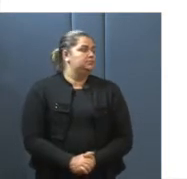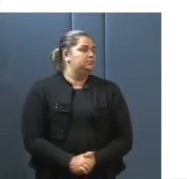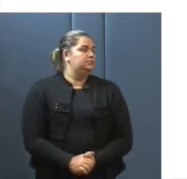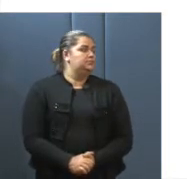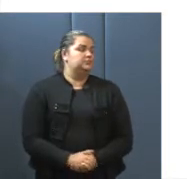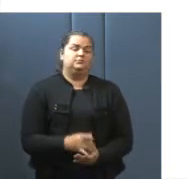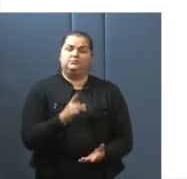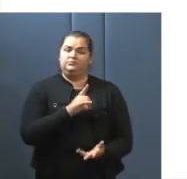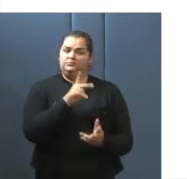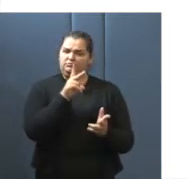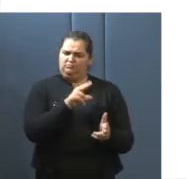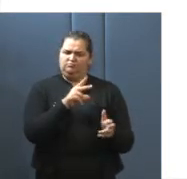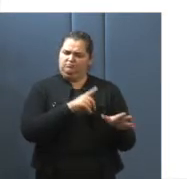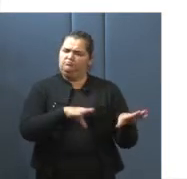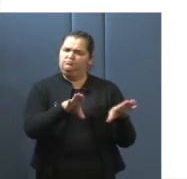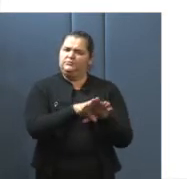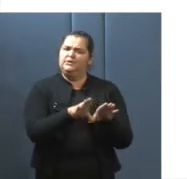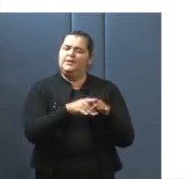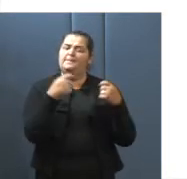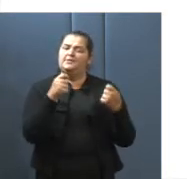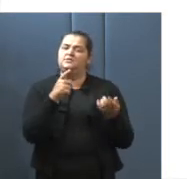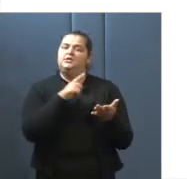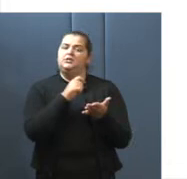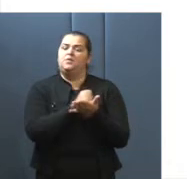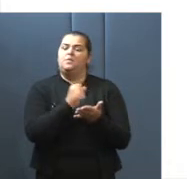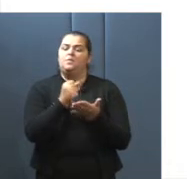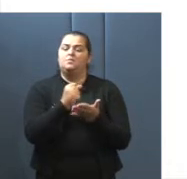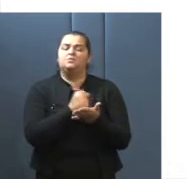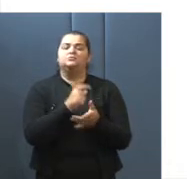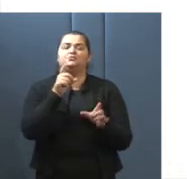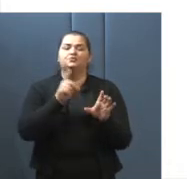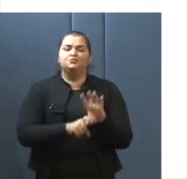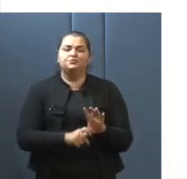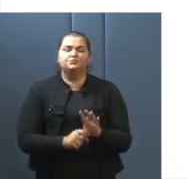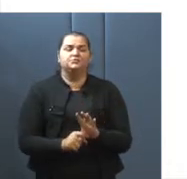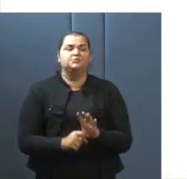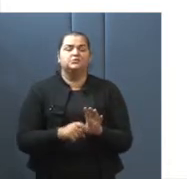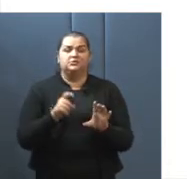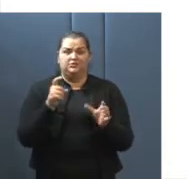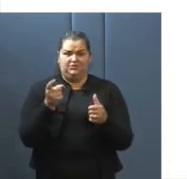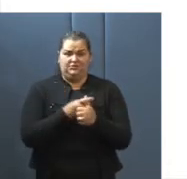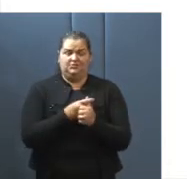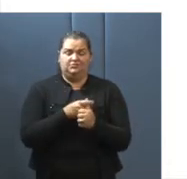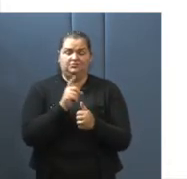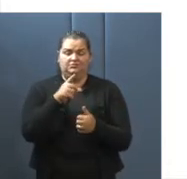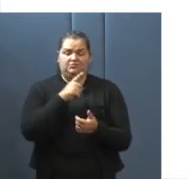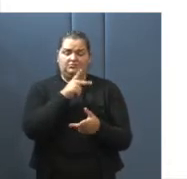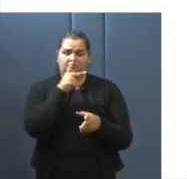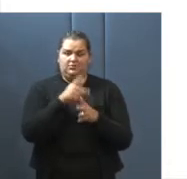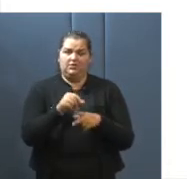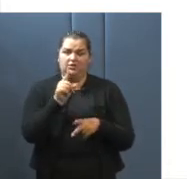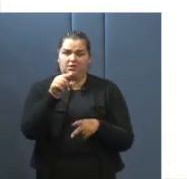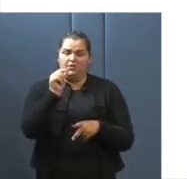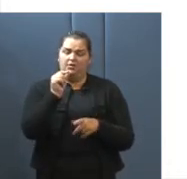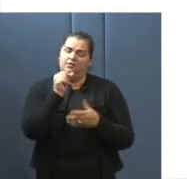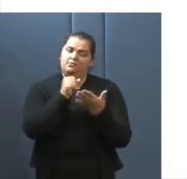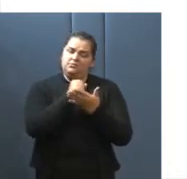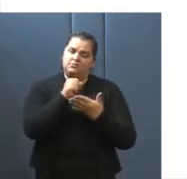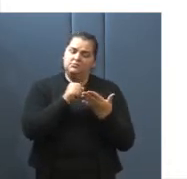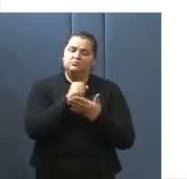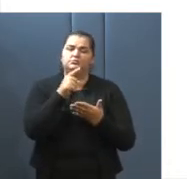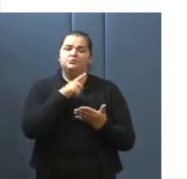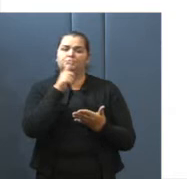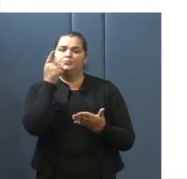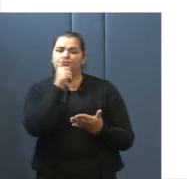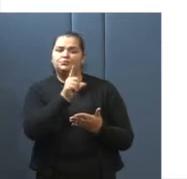como partes necessárias do contrato de rescalonamento de dívida a dívida afetada, PAR, que é basicamente o